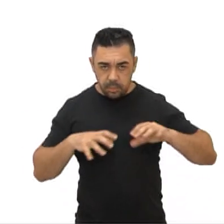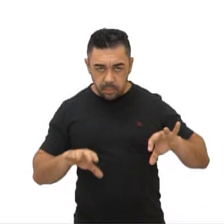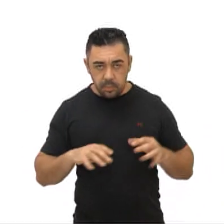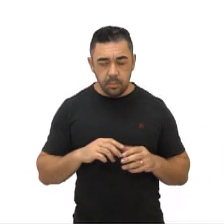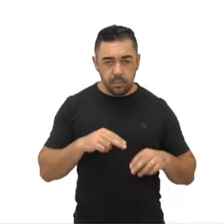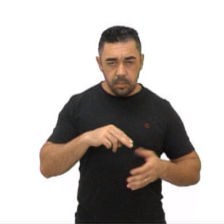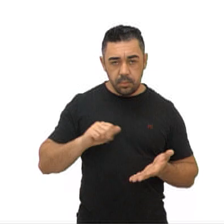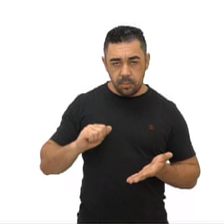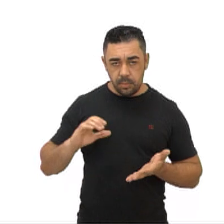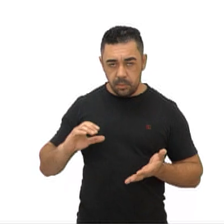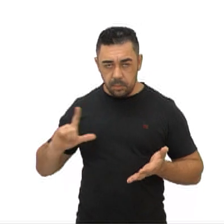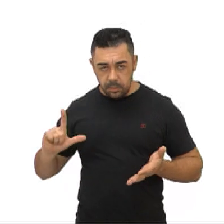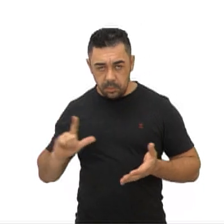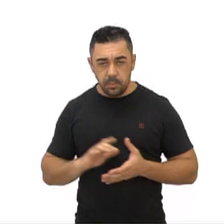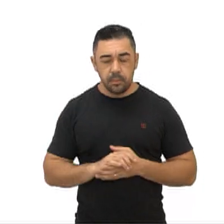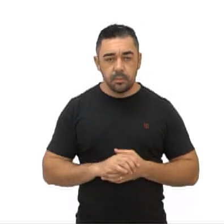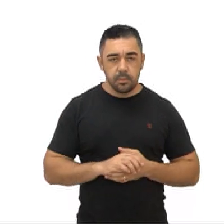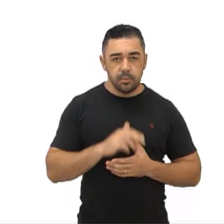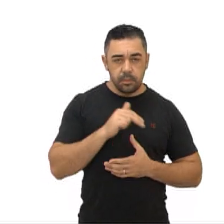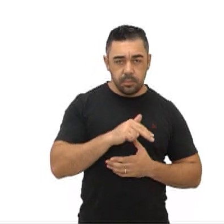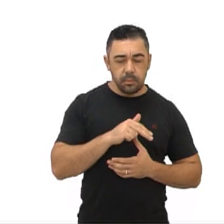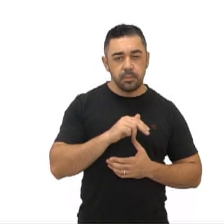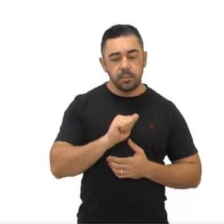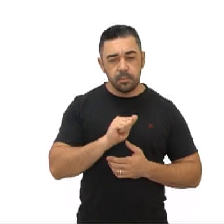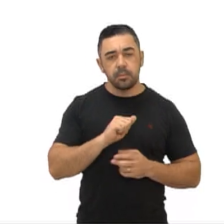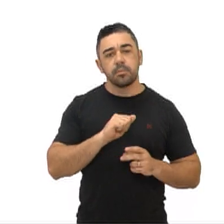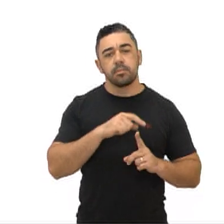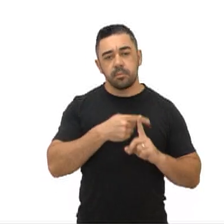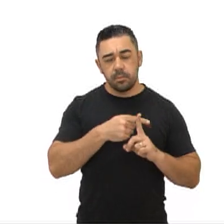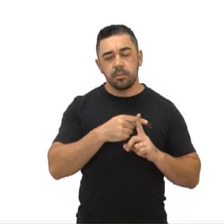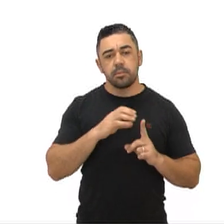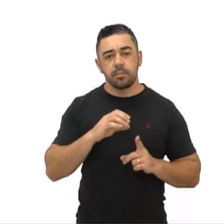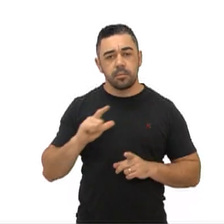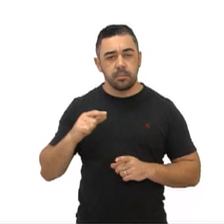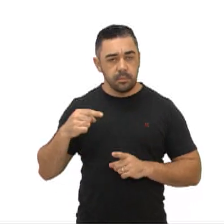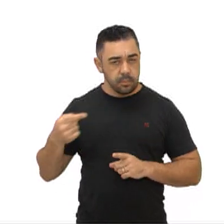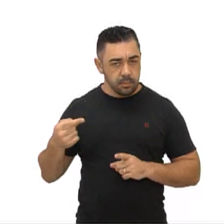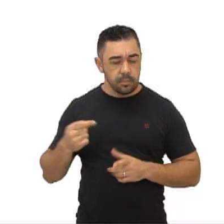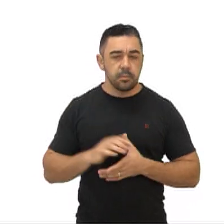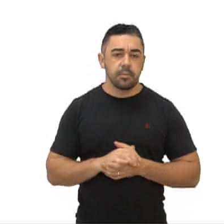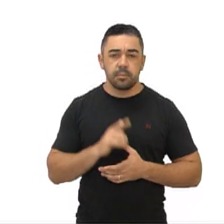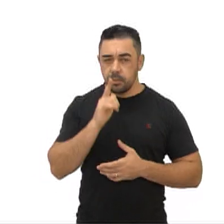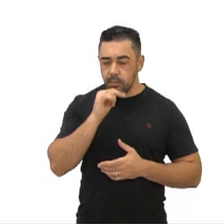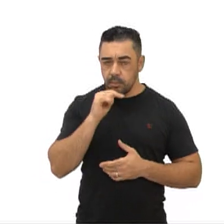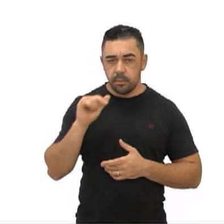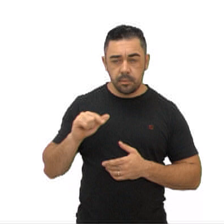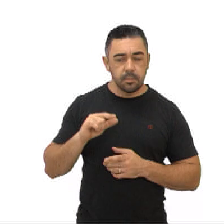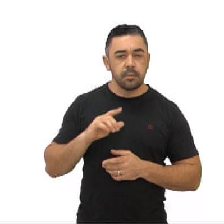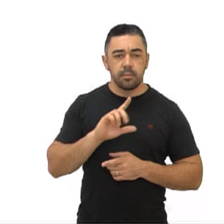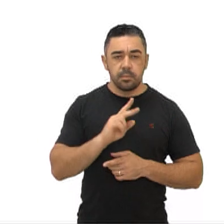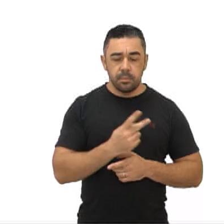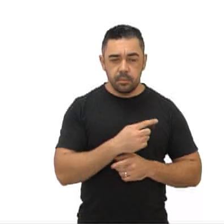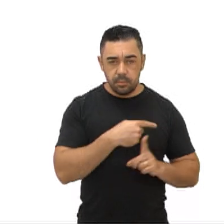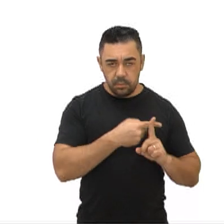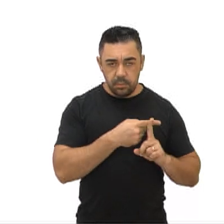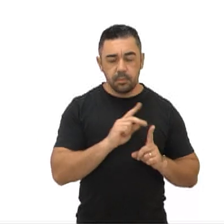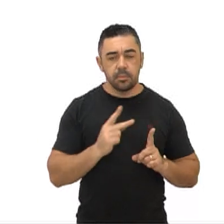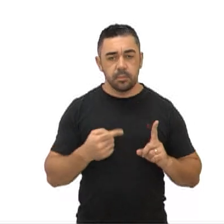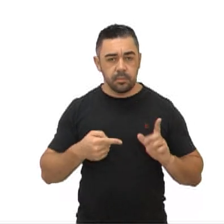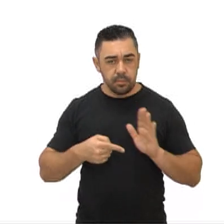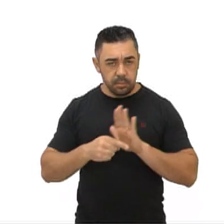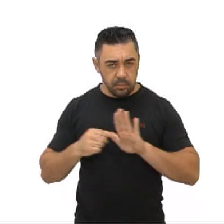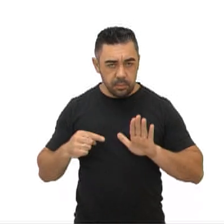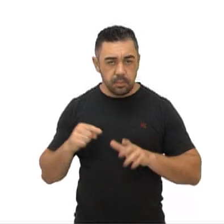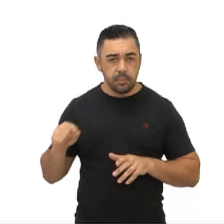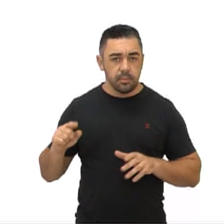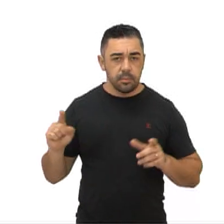do NaCl, Na+ e Cl-, a dissociação da água, H+ e OH-. No polo